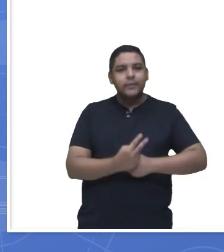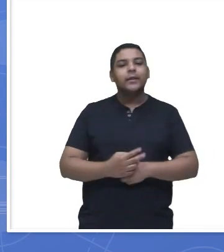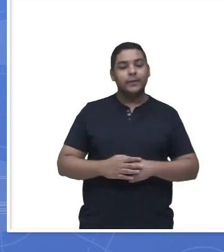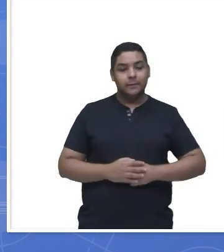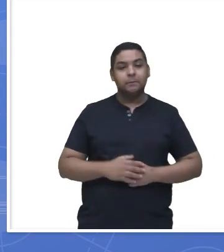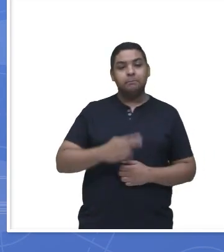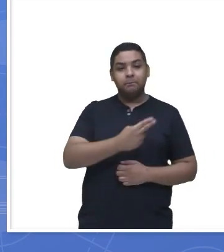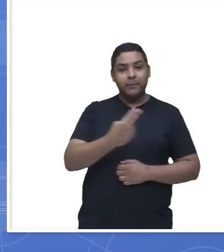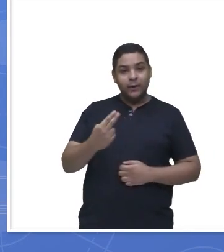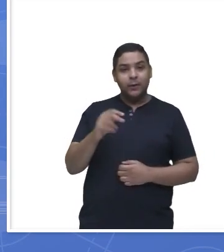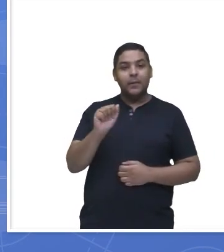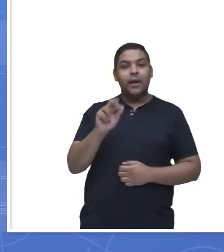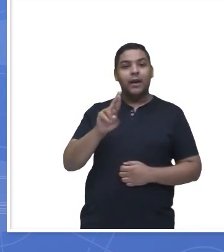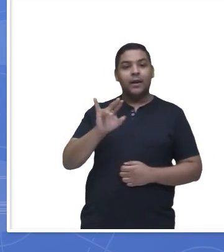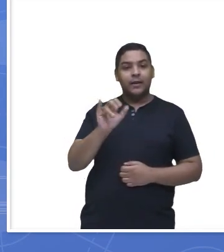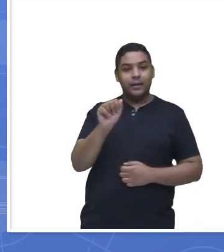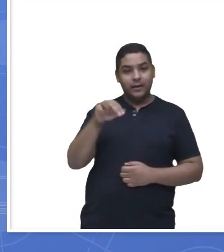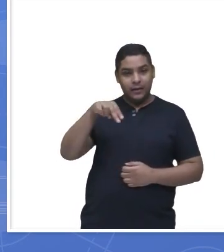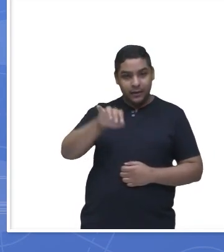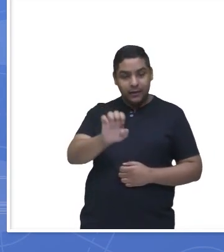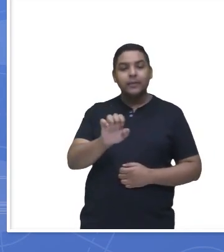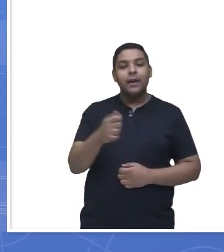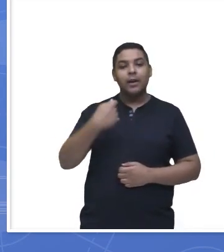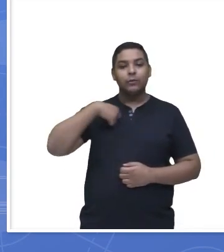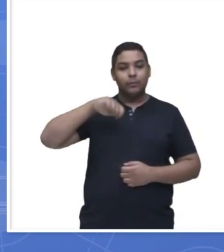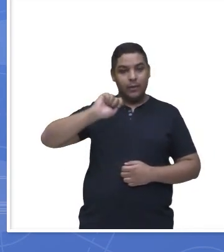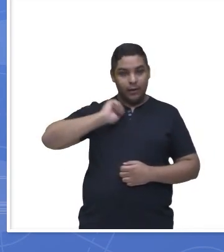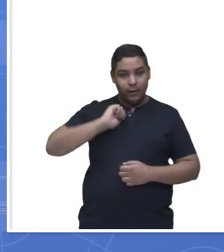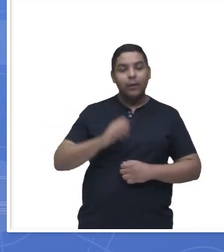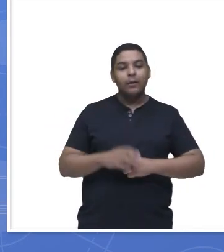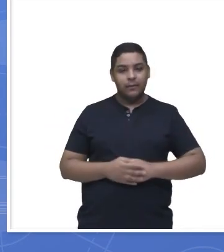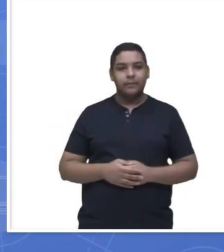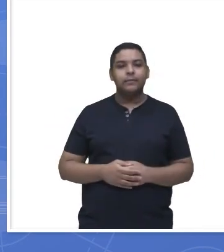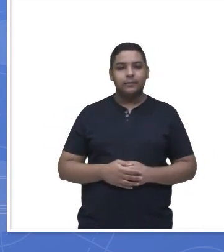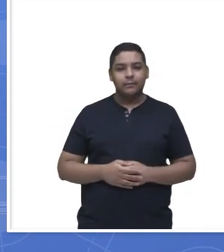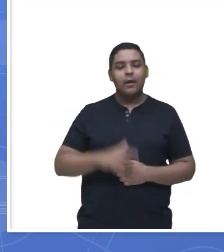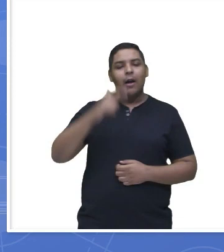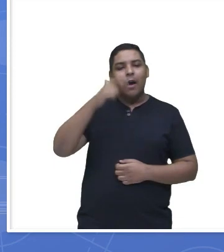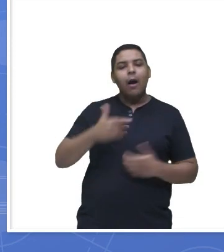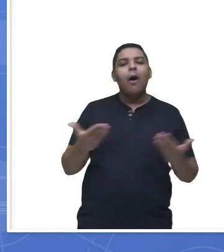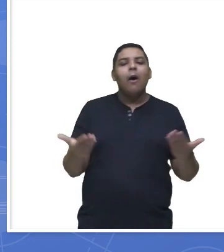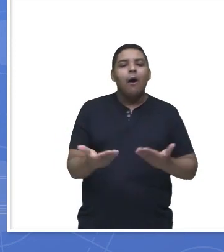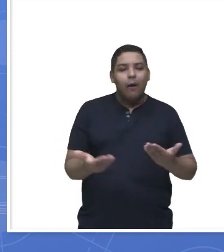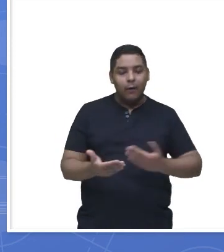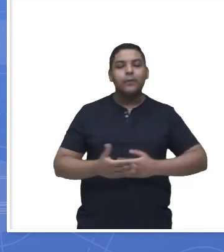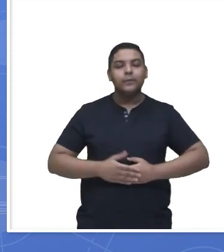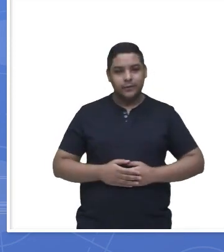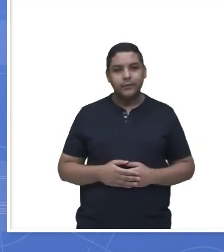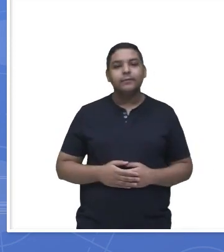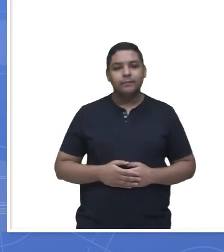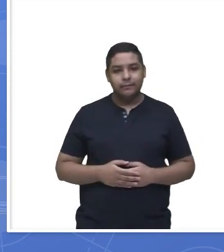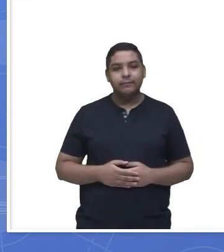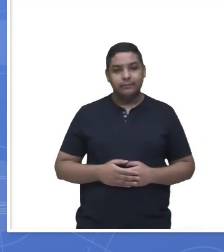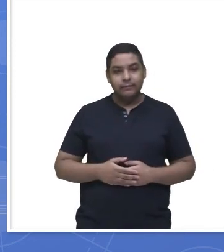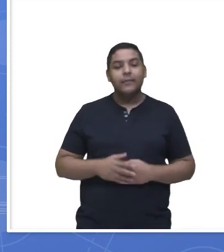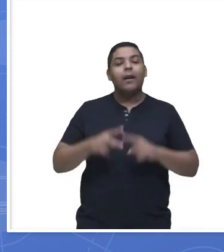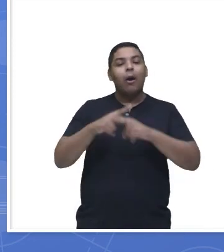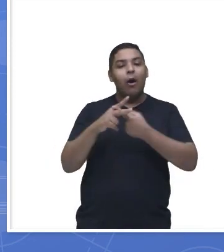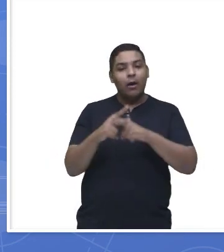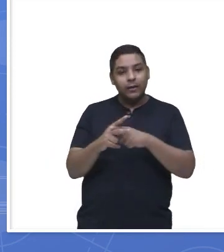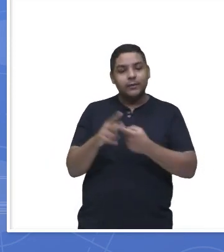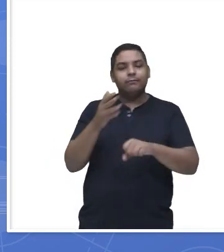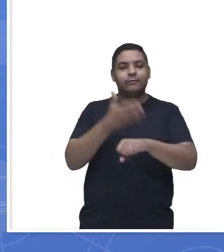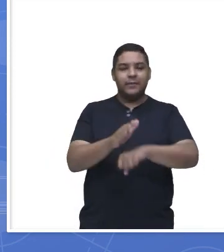nome é Ariane Canavati, sou professora de língua espanhola e hoje estou aqui com vocês para a correção do nosso